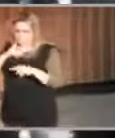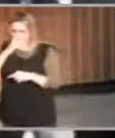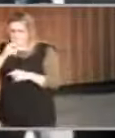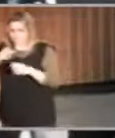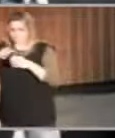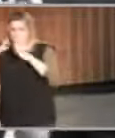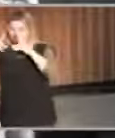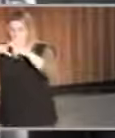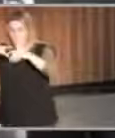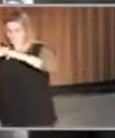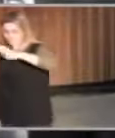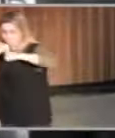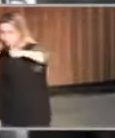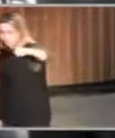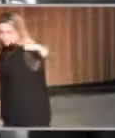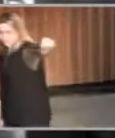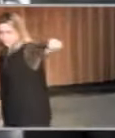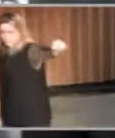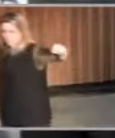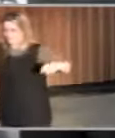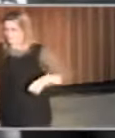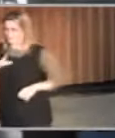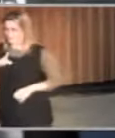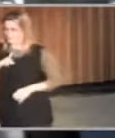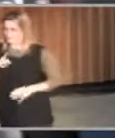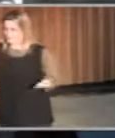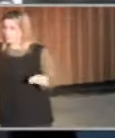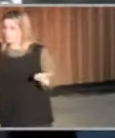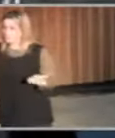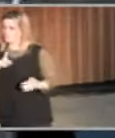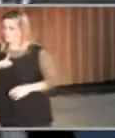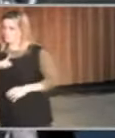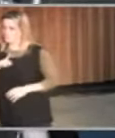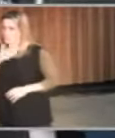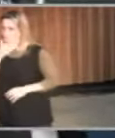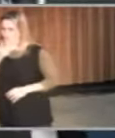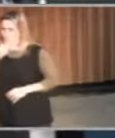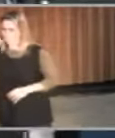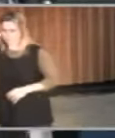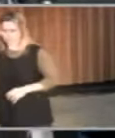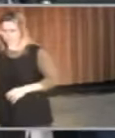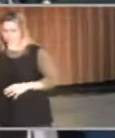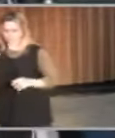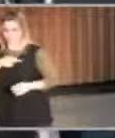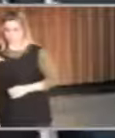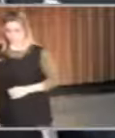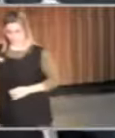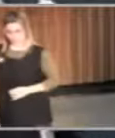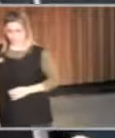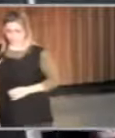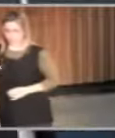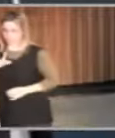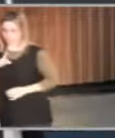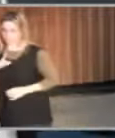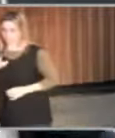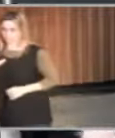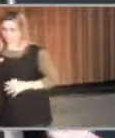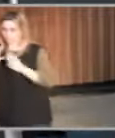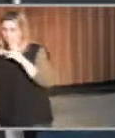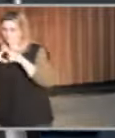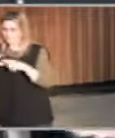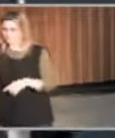imensas. A igreja hoje dirigida pelo Dr. Lee, que era do pastor Paul Yancho, é uma igreja que